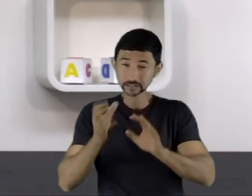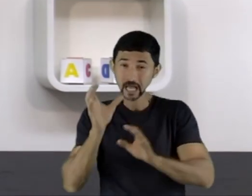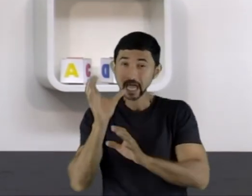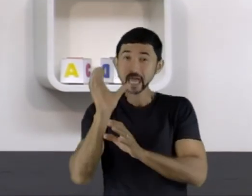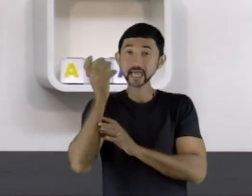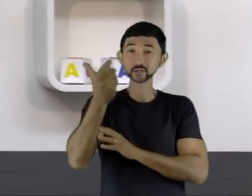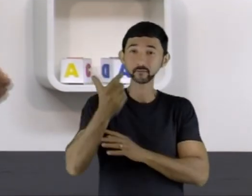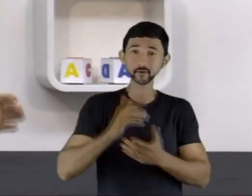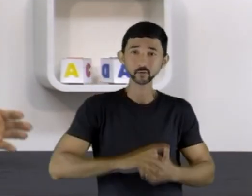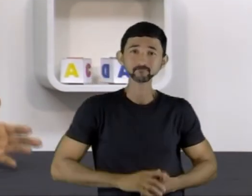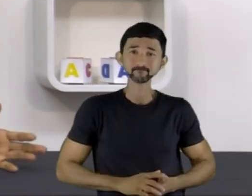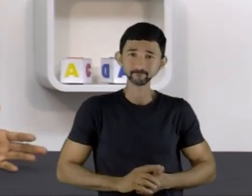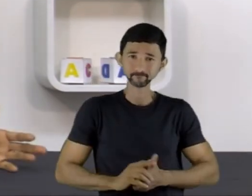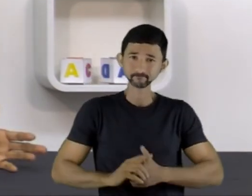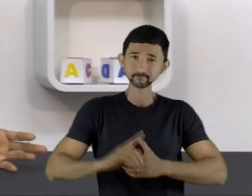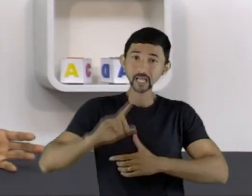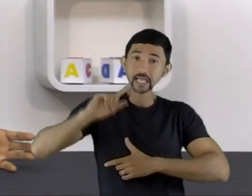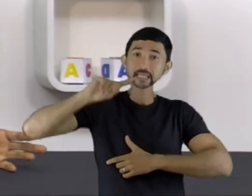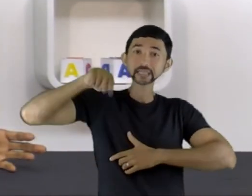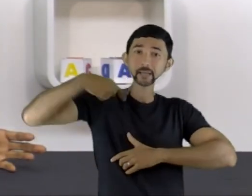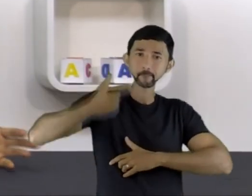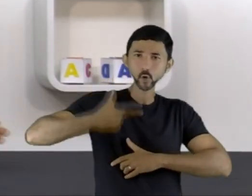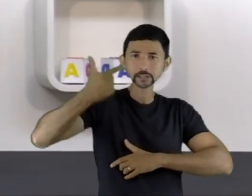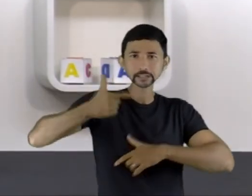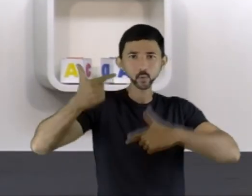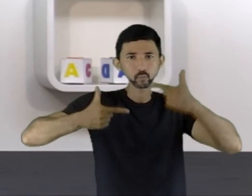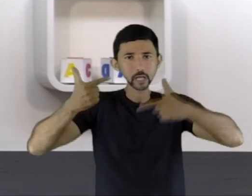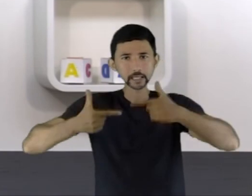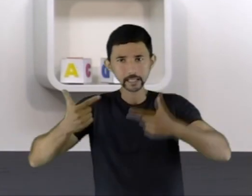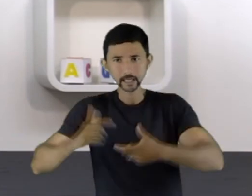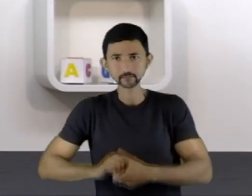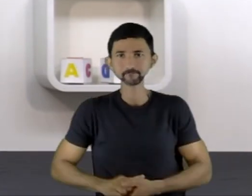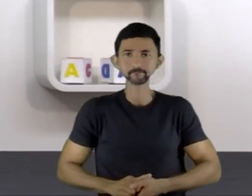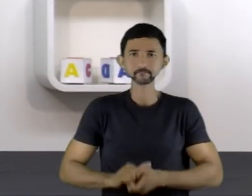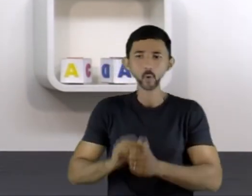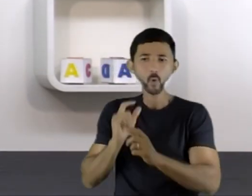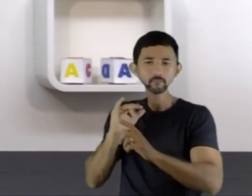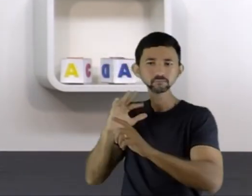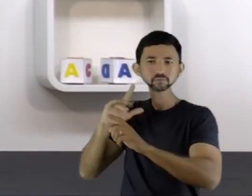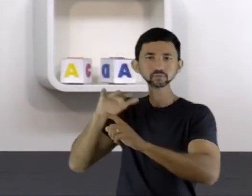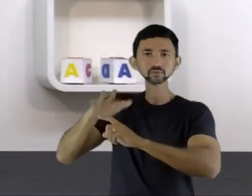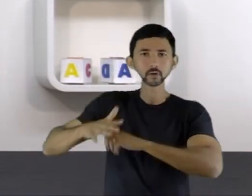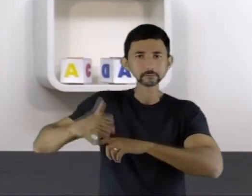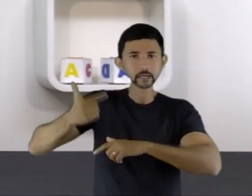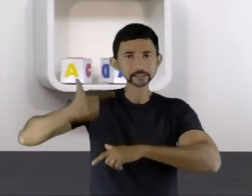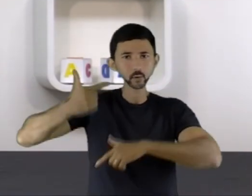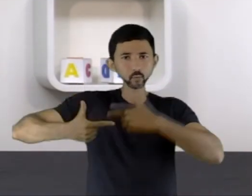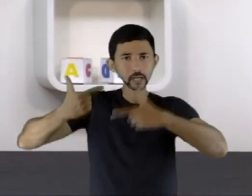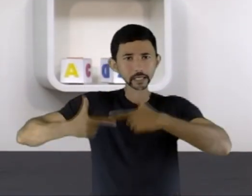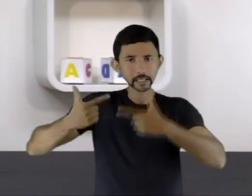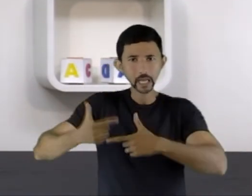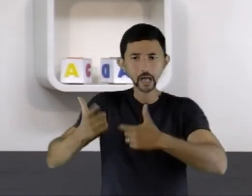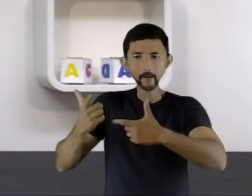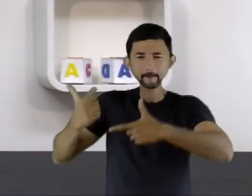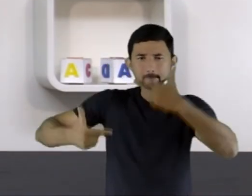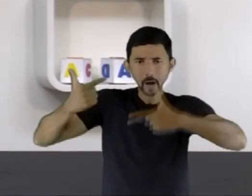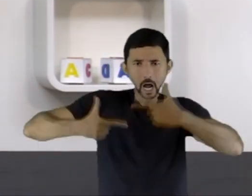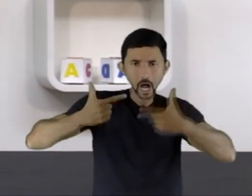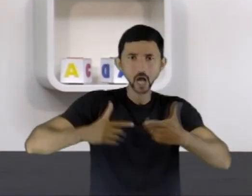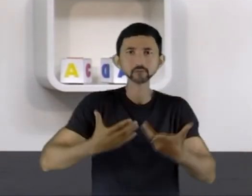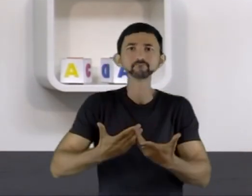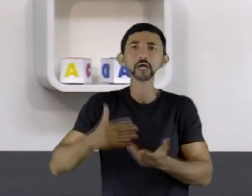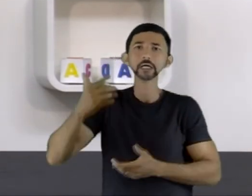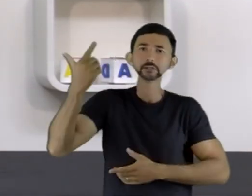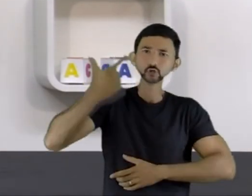resolvido depois da Segunda Guerra Mundial, né? Quando eles se envolveram na Segunda Guerra Mundial, eles